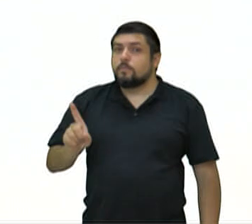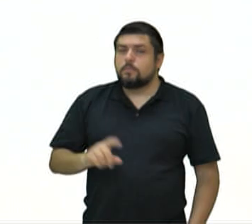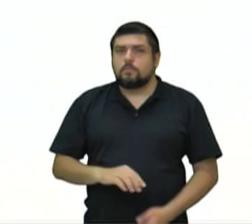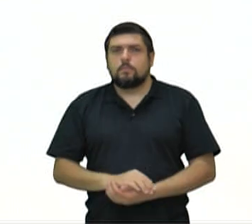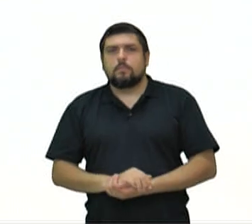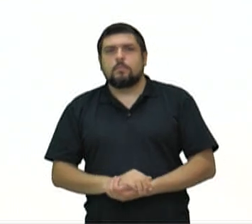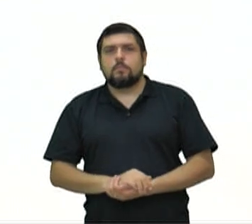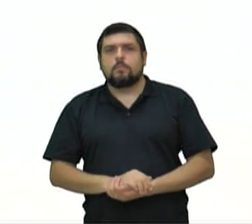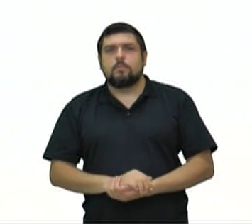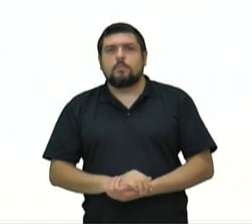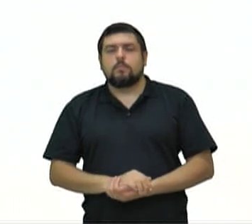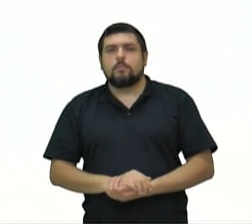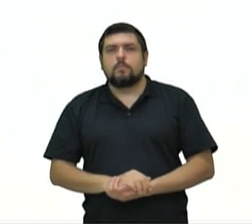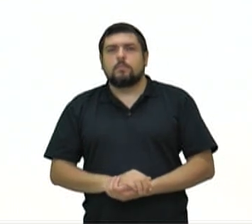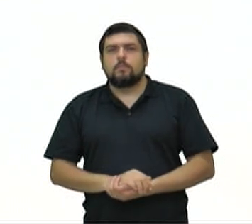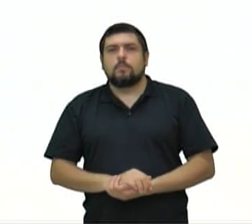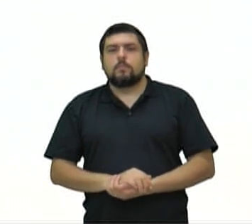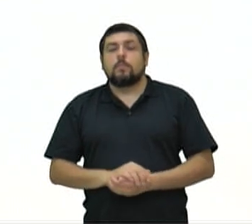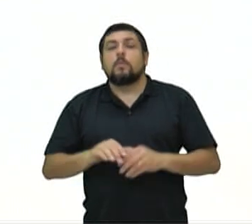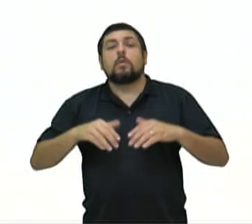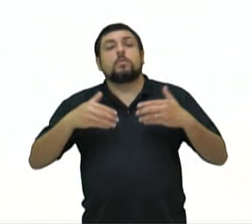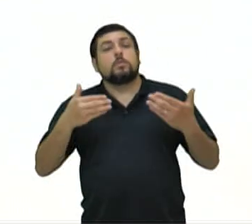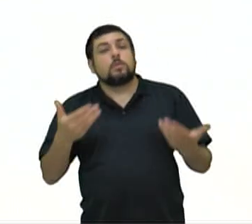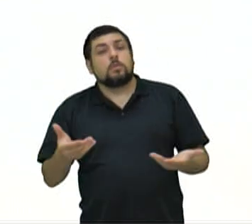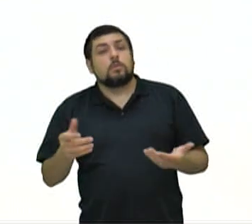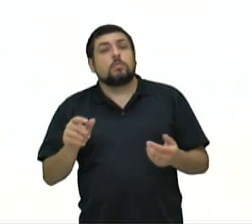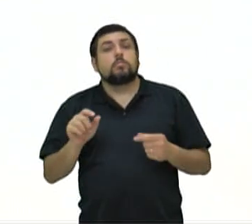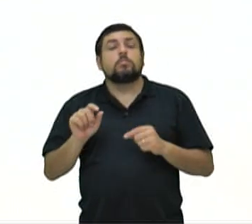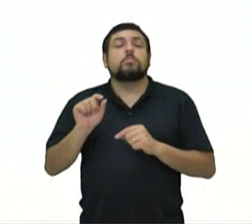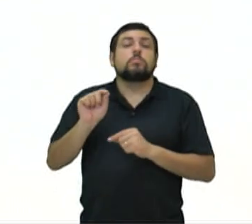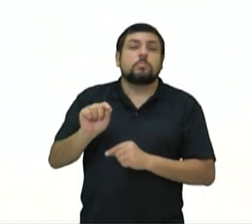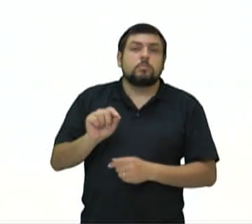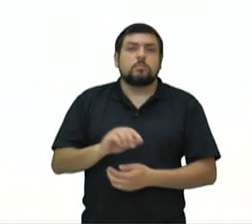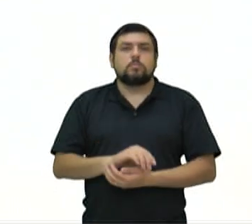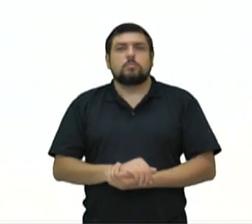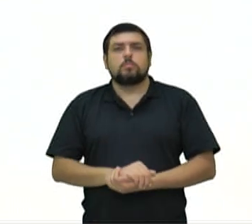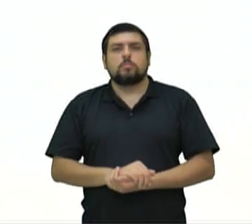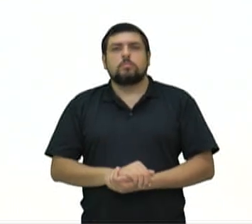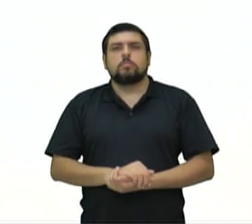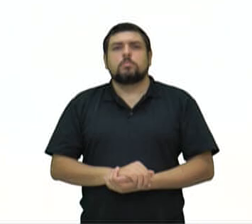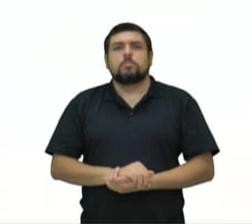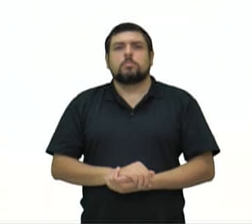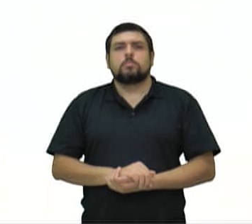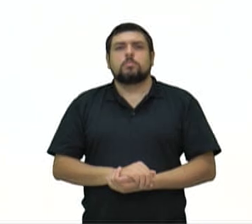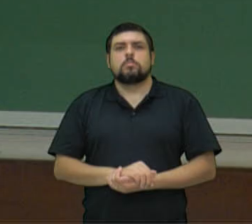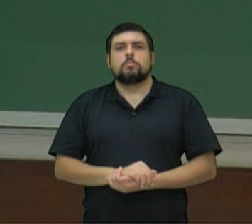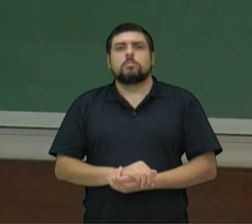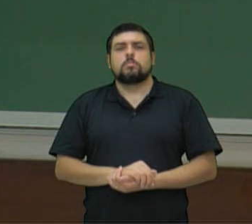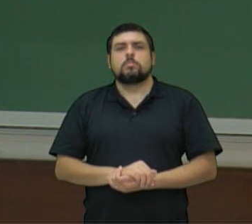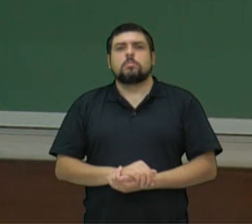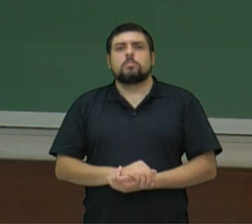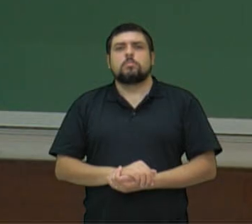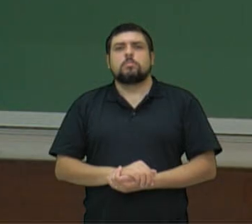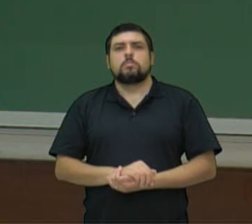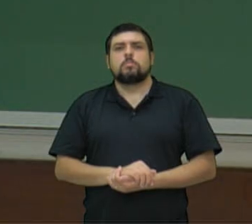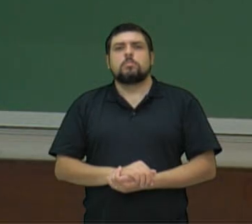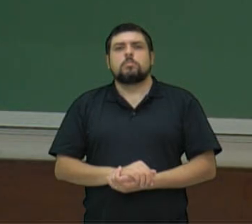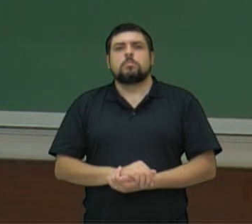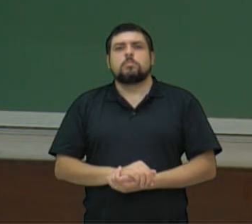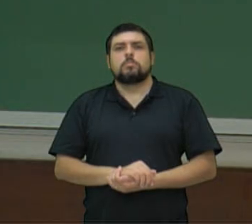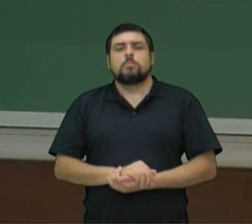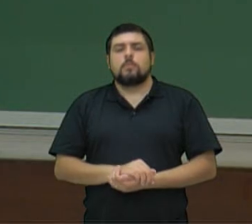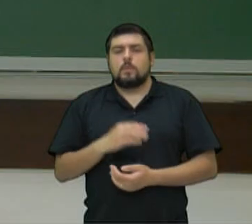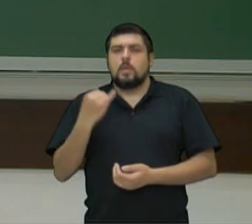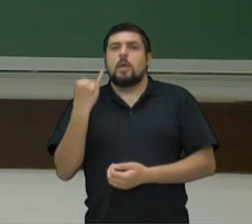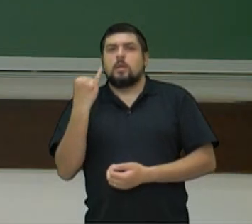significa contanto, desde que, e whether, que significa se ou qualquer que seja. É importante que